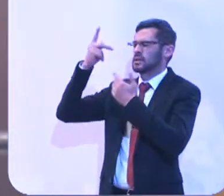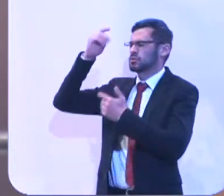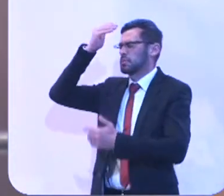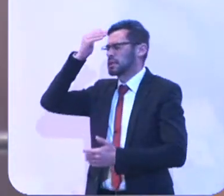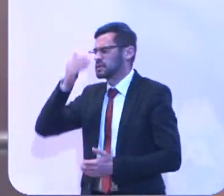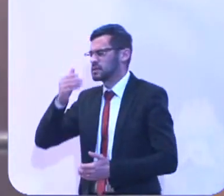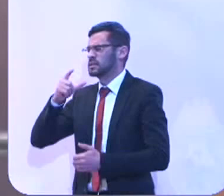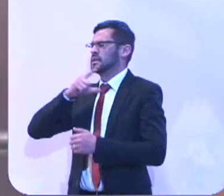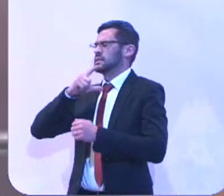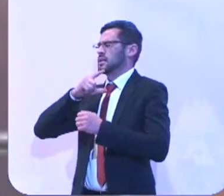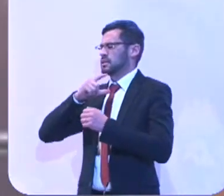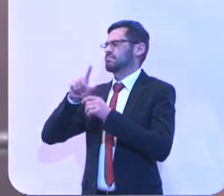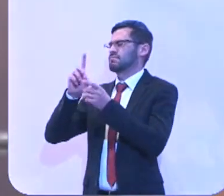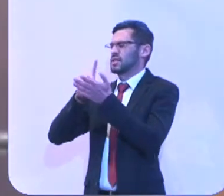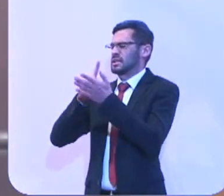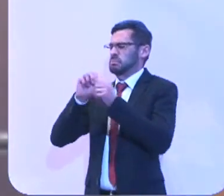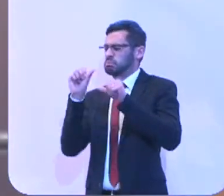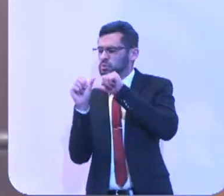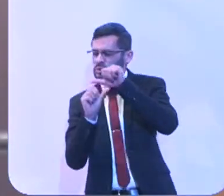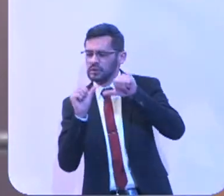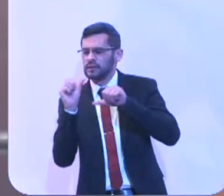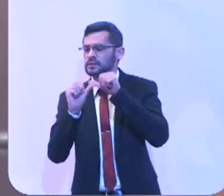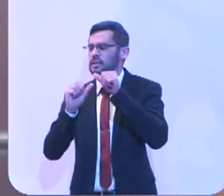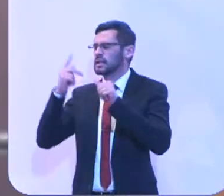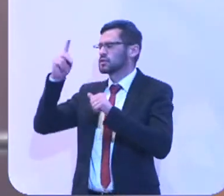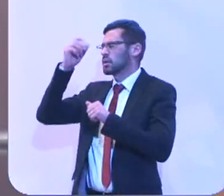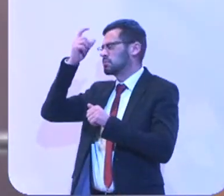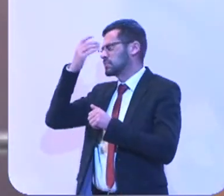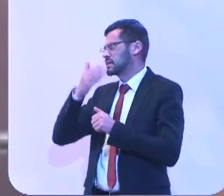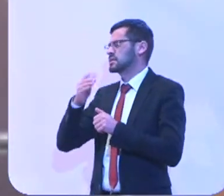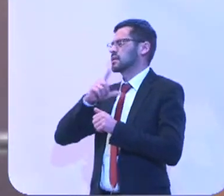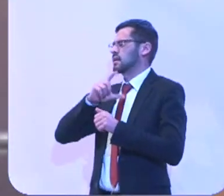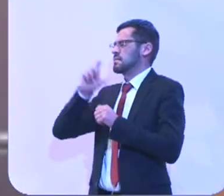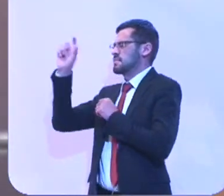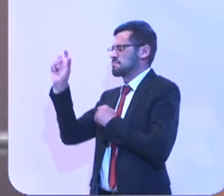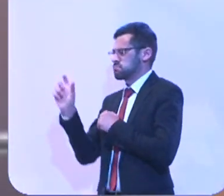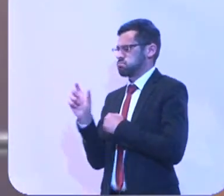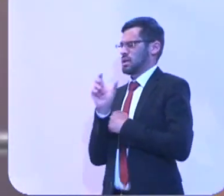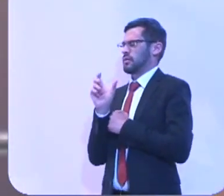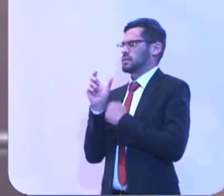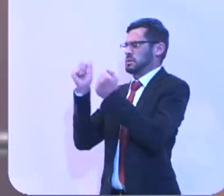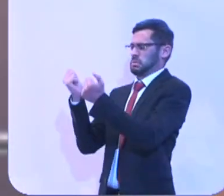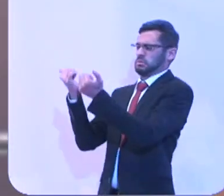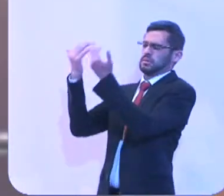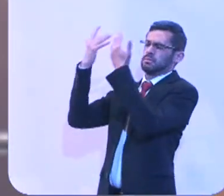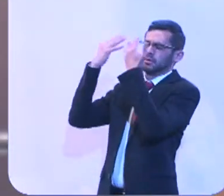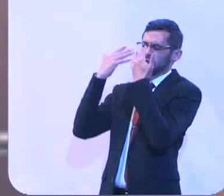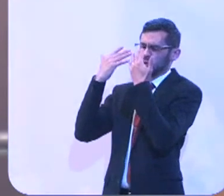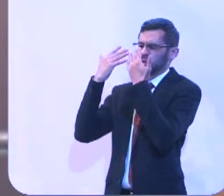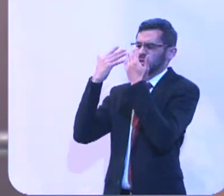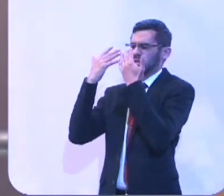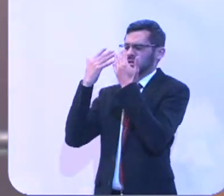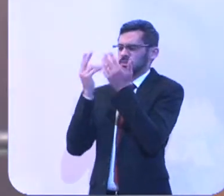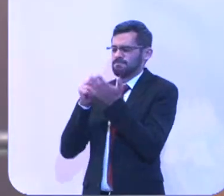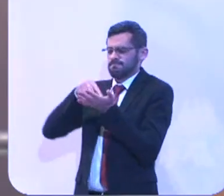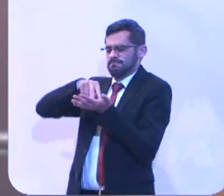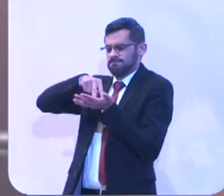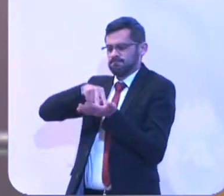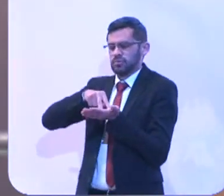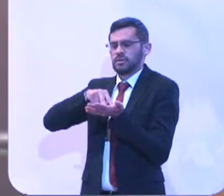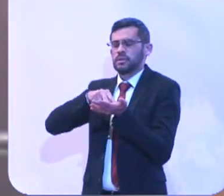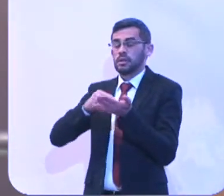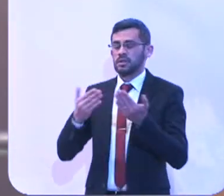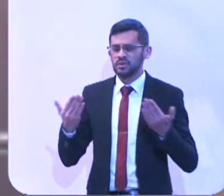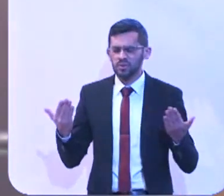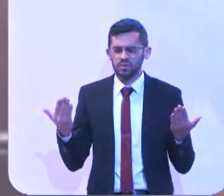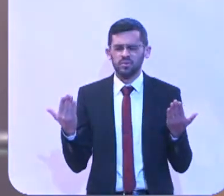presença existe confronto, na tua presença existe palavra que nos abençoa, que nos põe de pé.